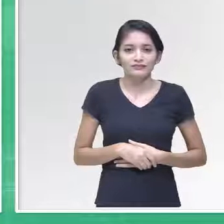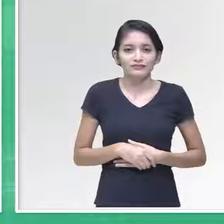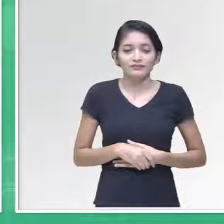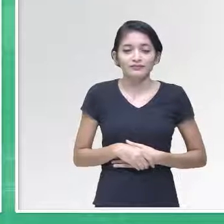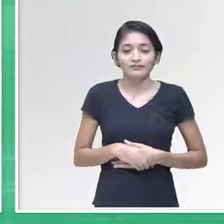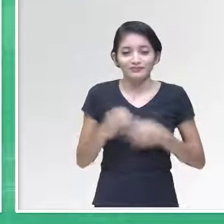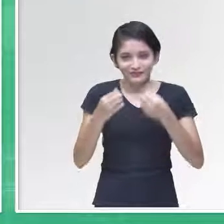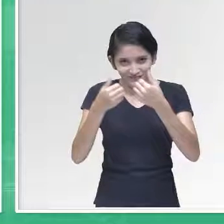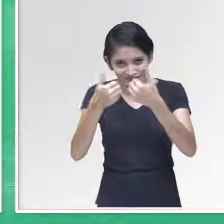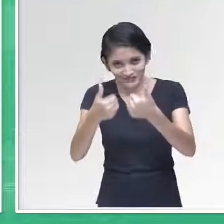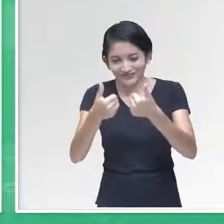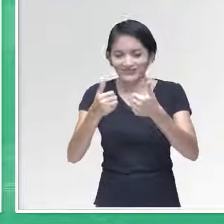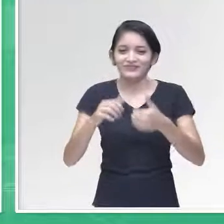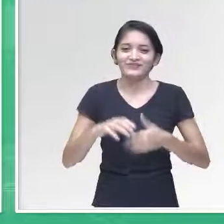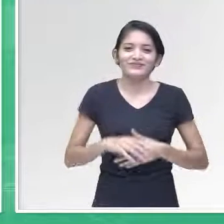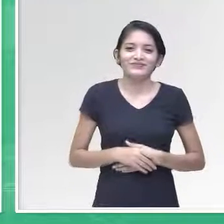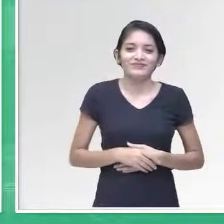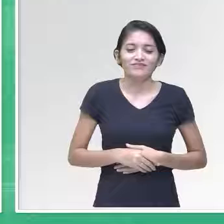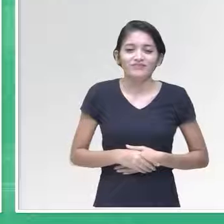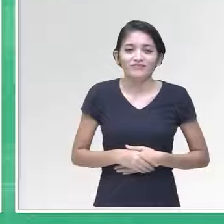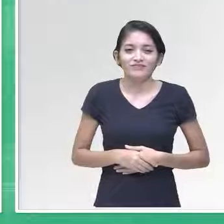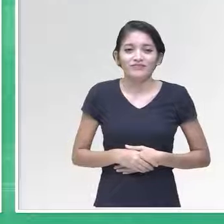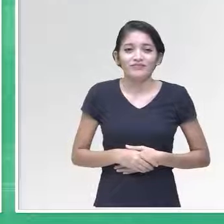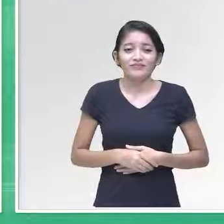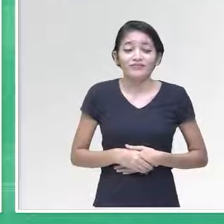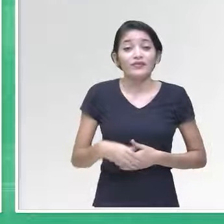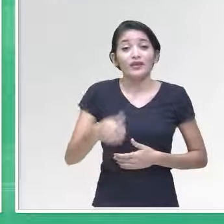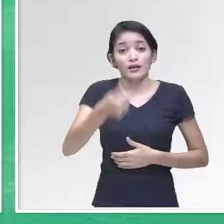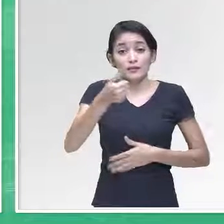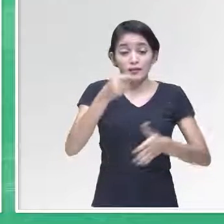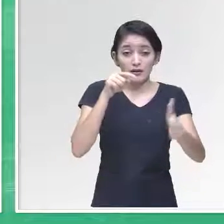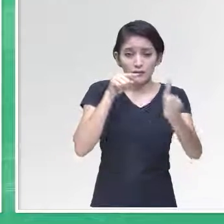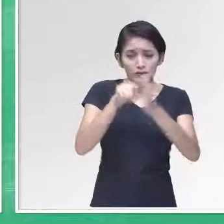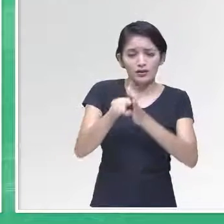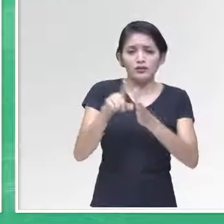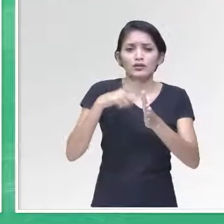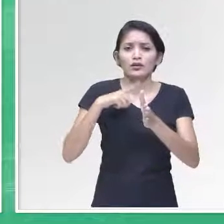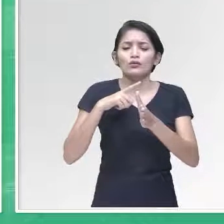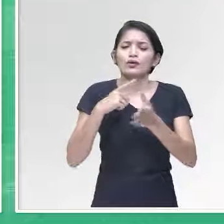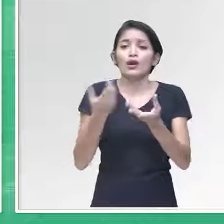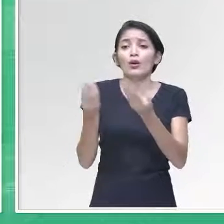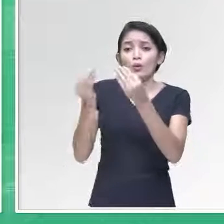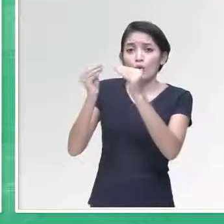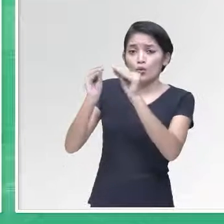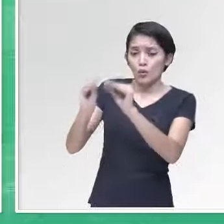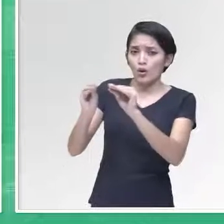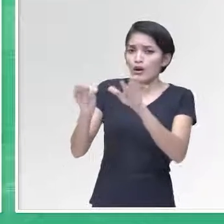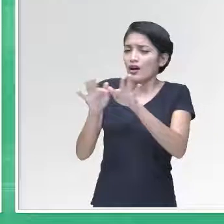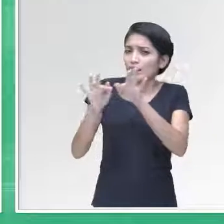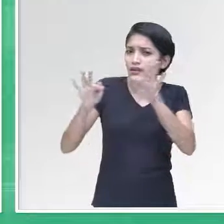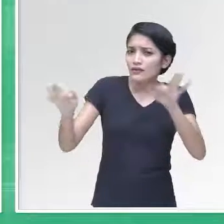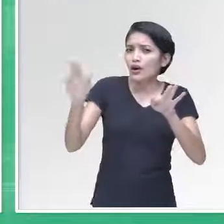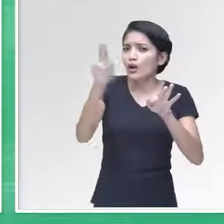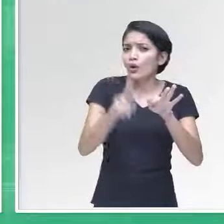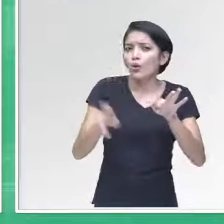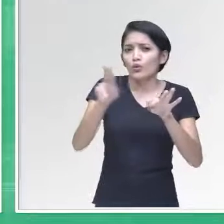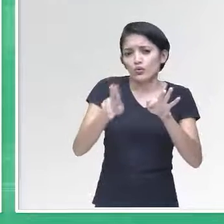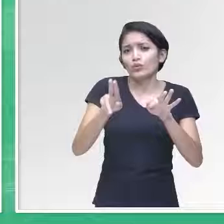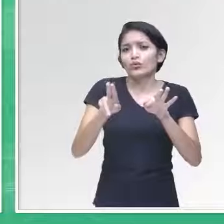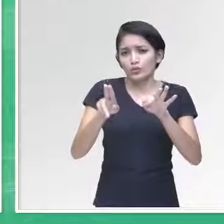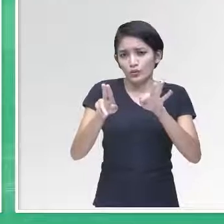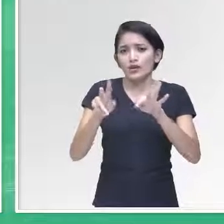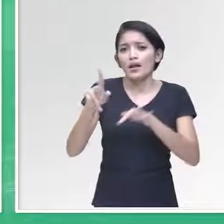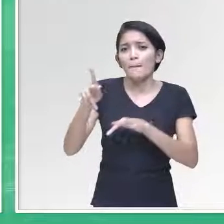Muito bem. Vamos lá, na primeira questão, vocês têm aí, complete as orações utilizando a passive voice